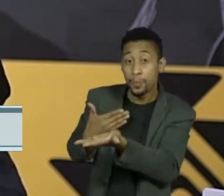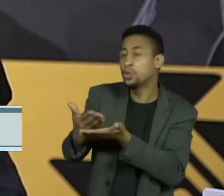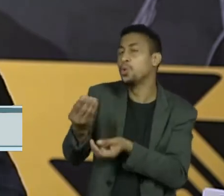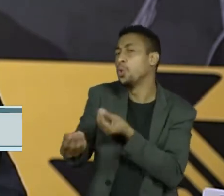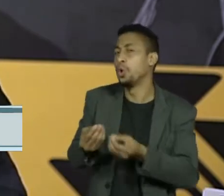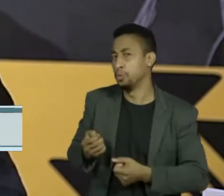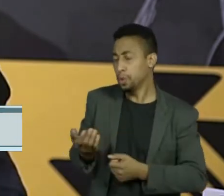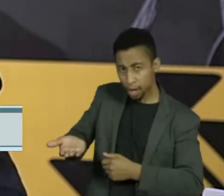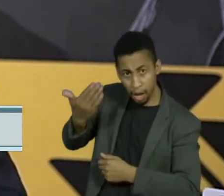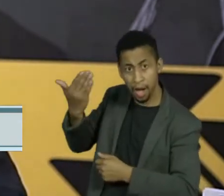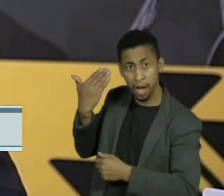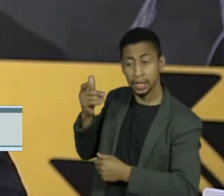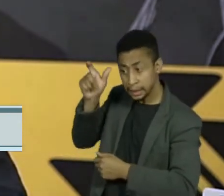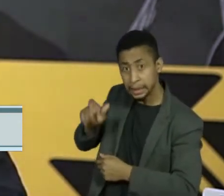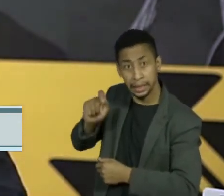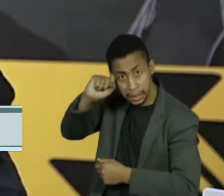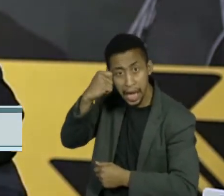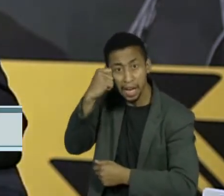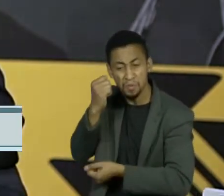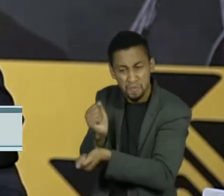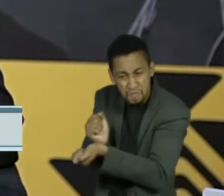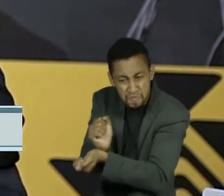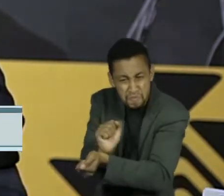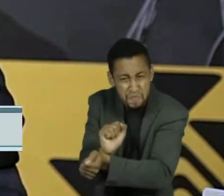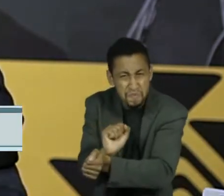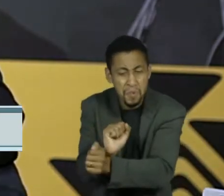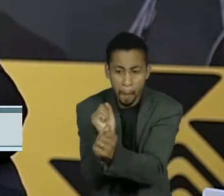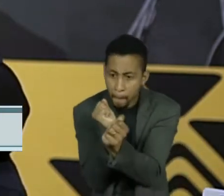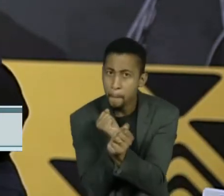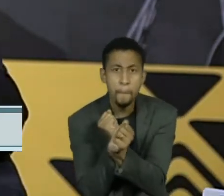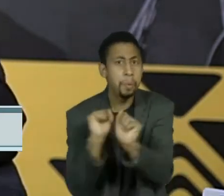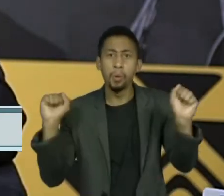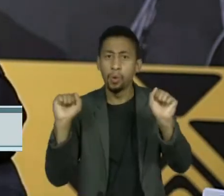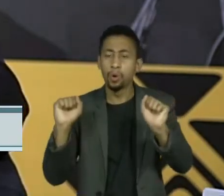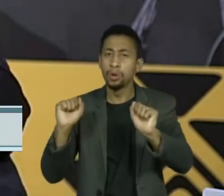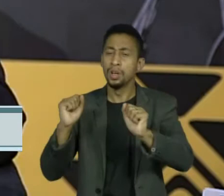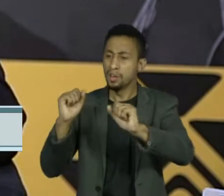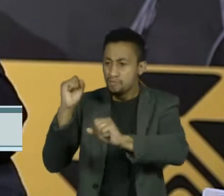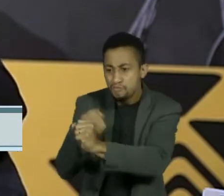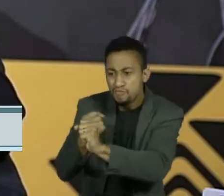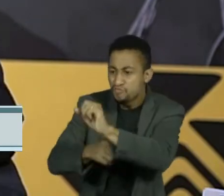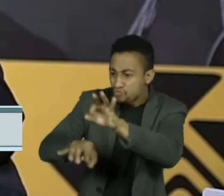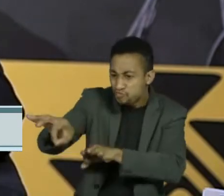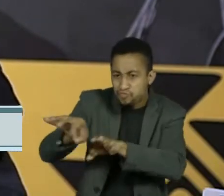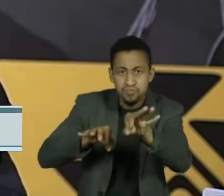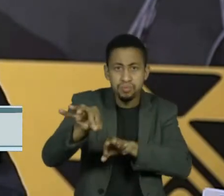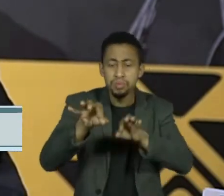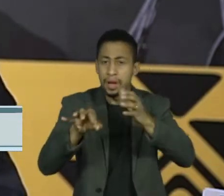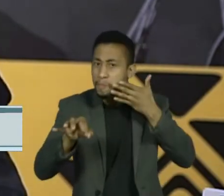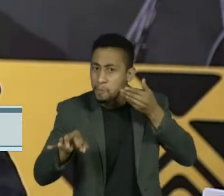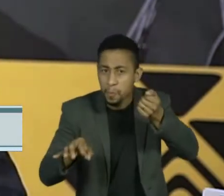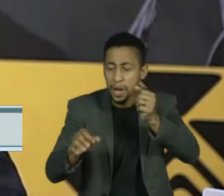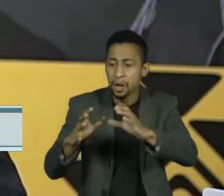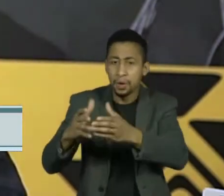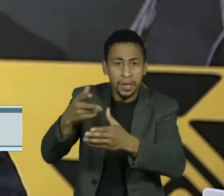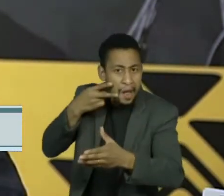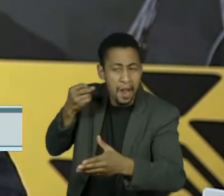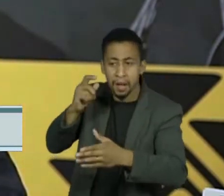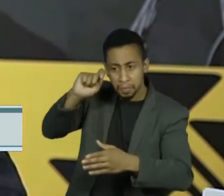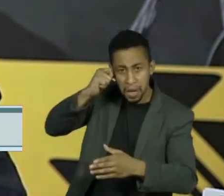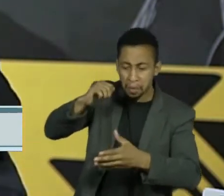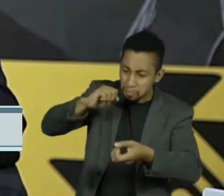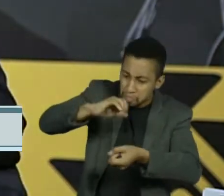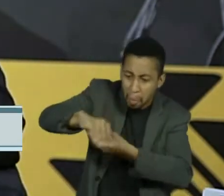ao escravo num dia e no outro já estavam construindo esses quilombos onde negros, brancos, índios, mouros